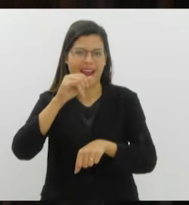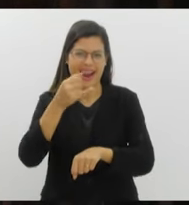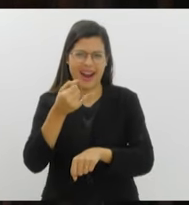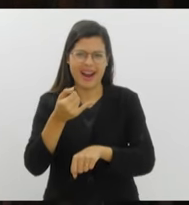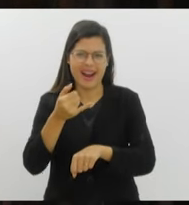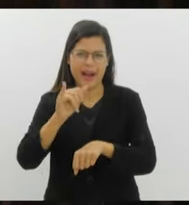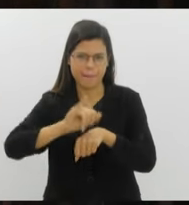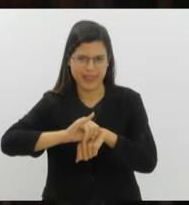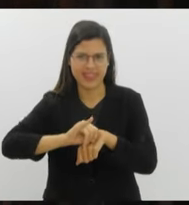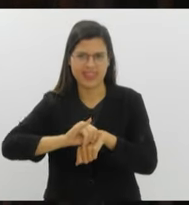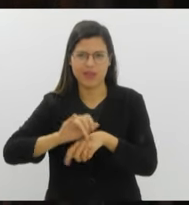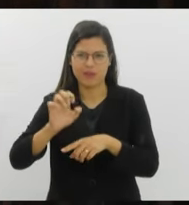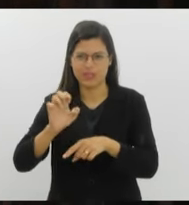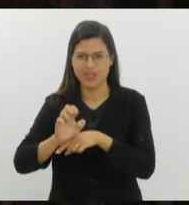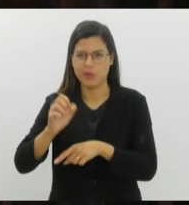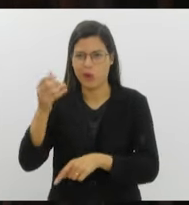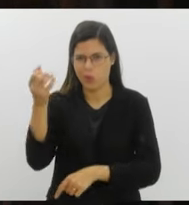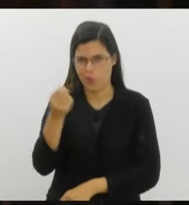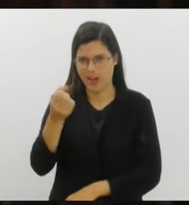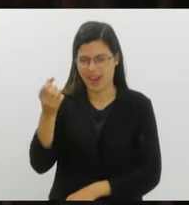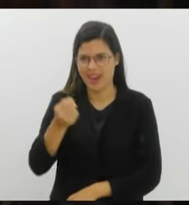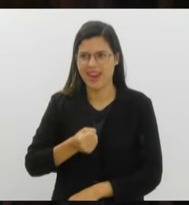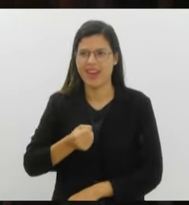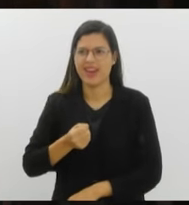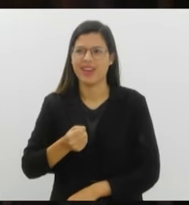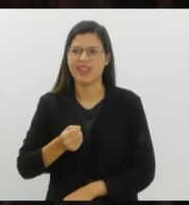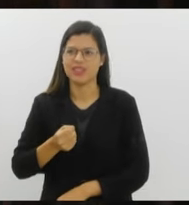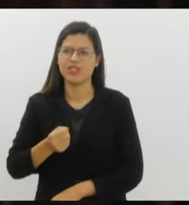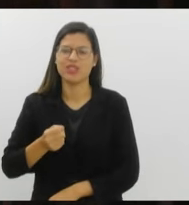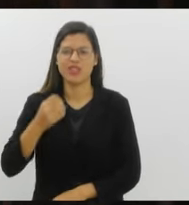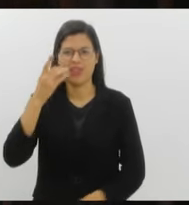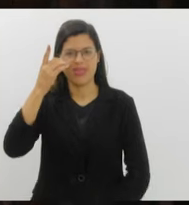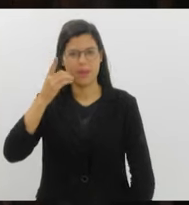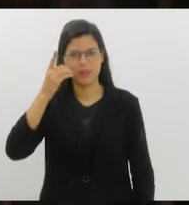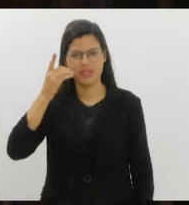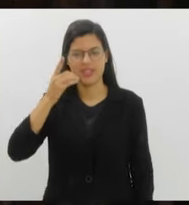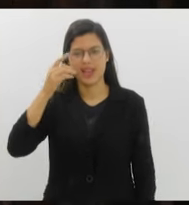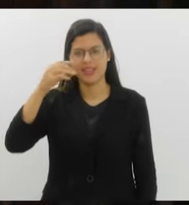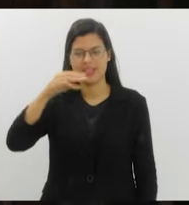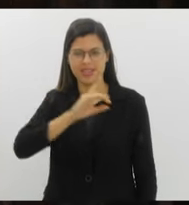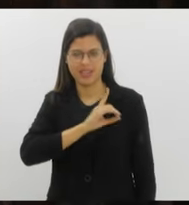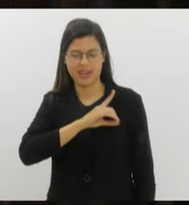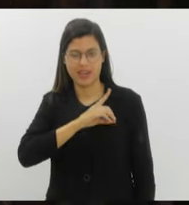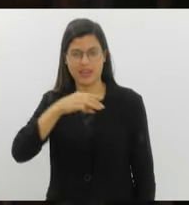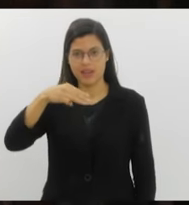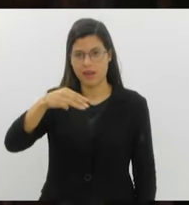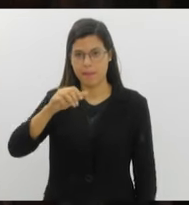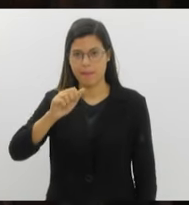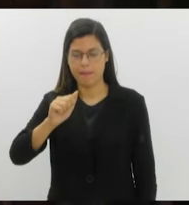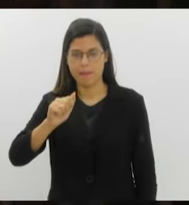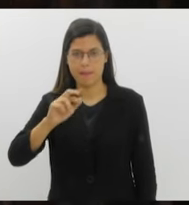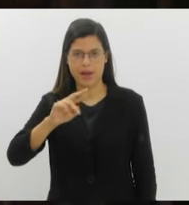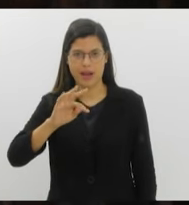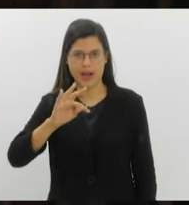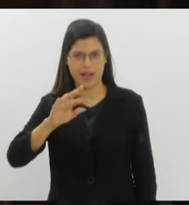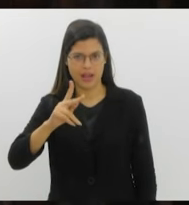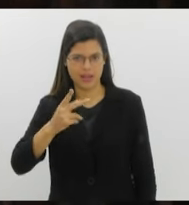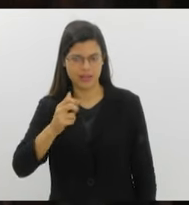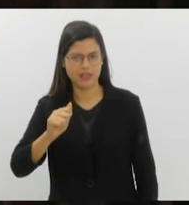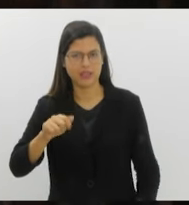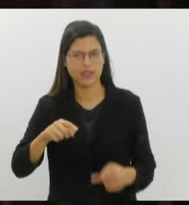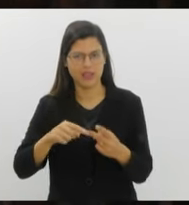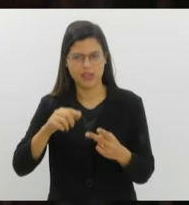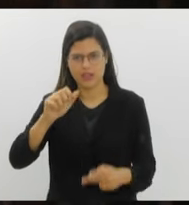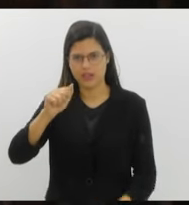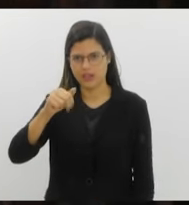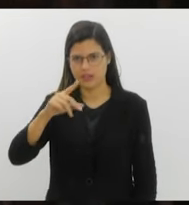por essa casa, na pessoa da deputada delegada Marta Rocha, do deputado André Correia, uma cidade que é